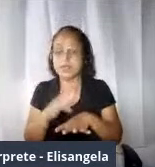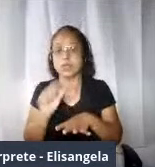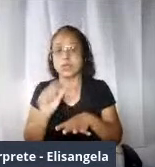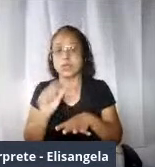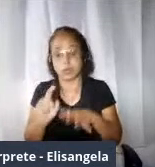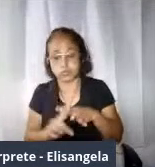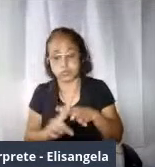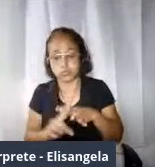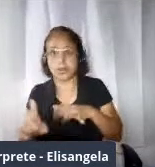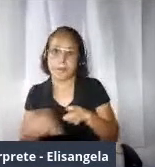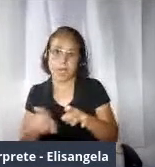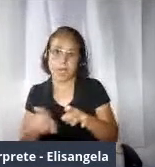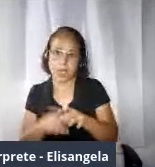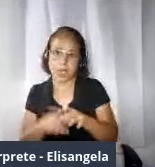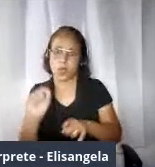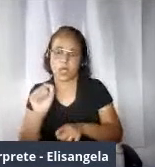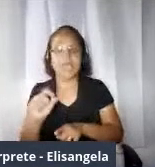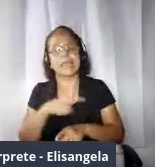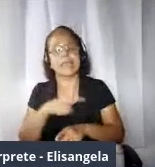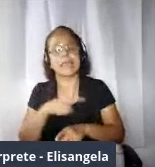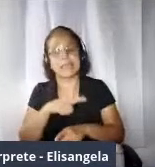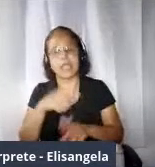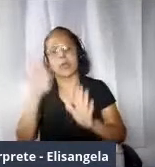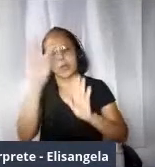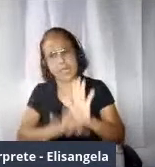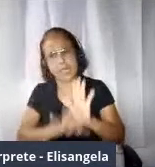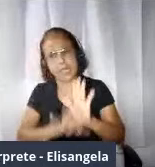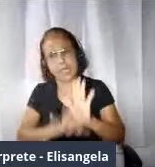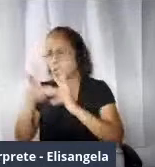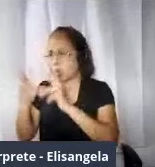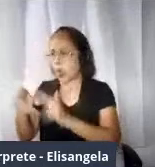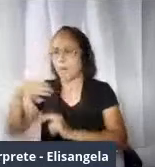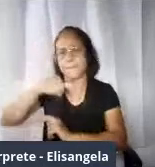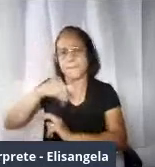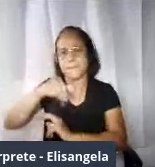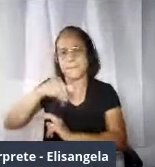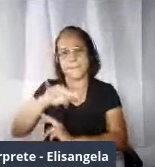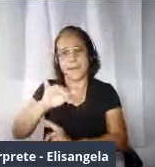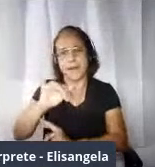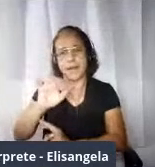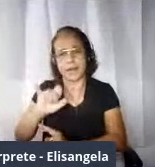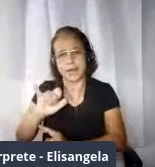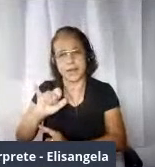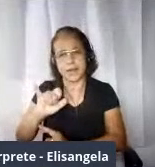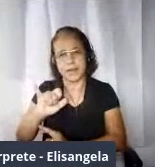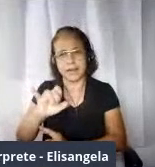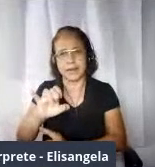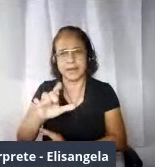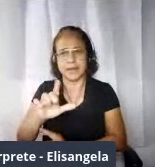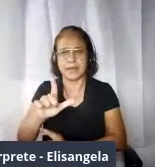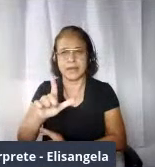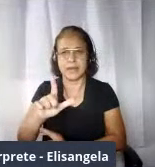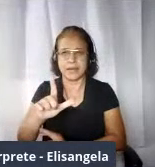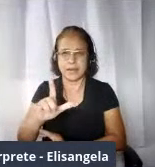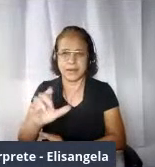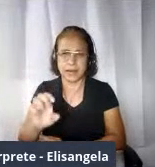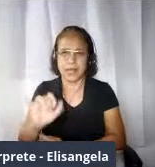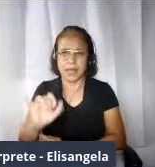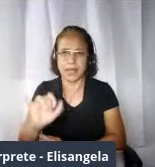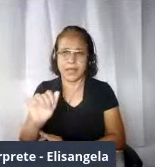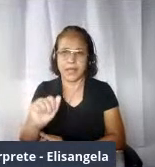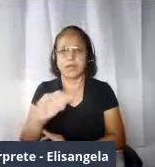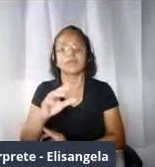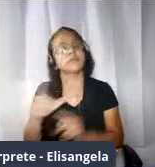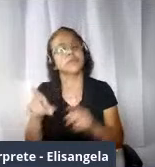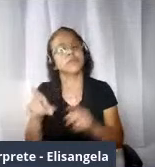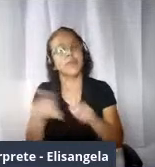tem um texto meu lá, como tem da Marileia Cruz, que eu já mencionei, e de outros pesquisadores, Marcos Vinícius da Fonseca, de outras